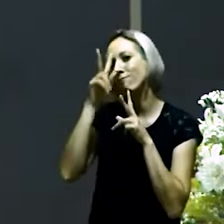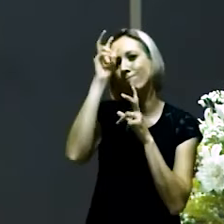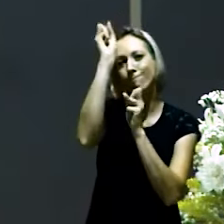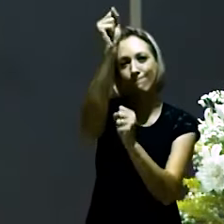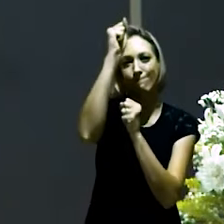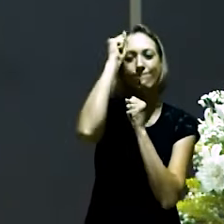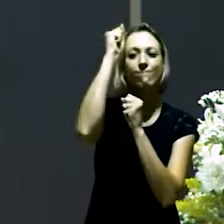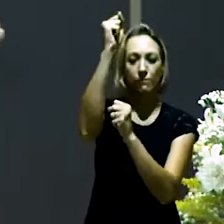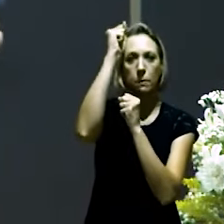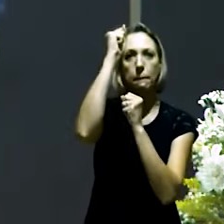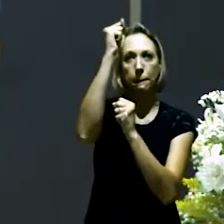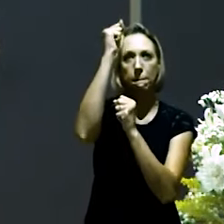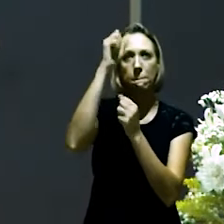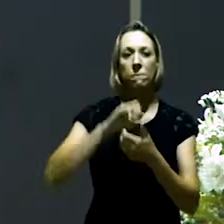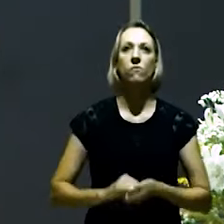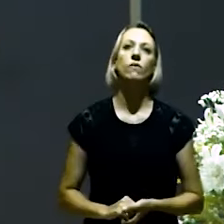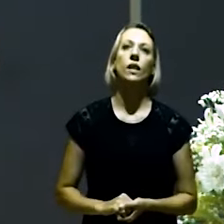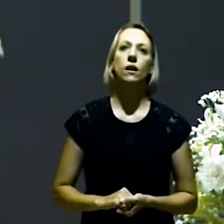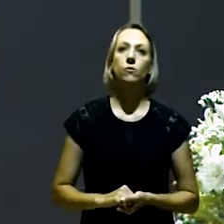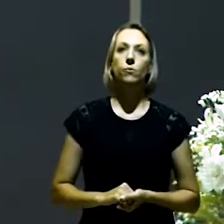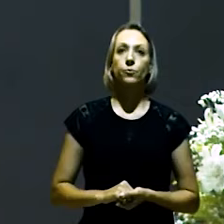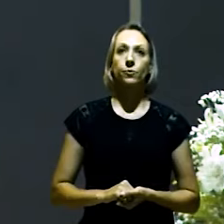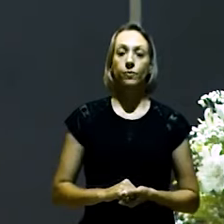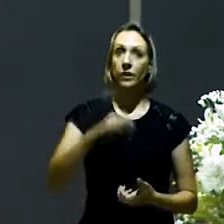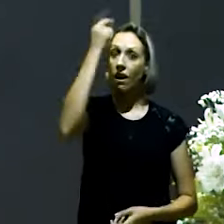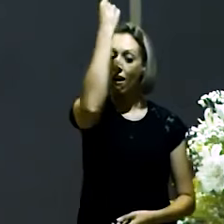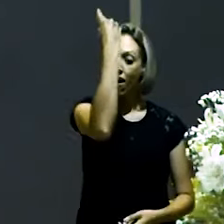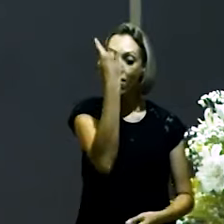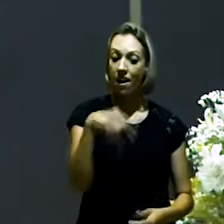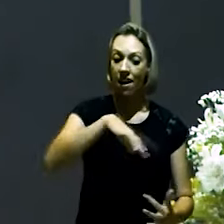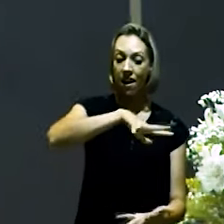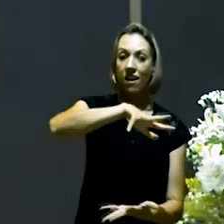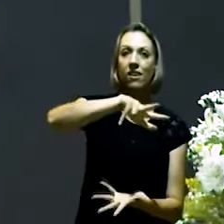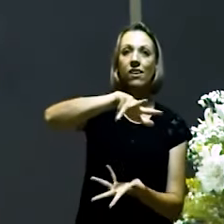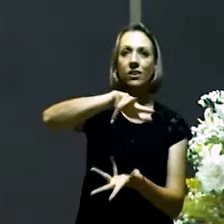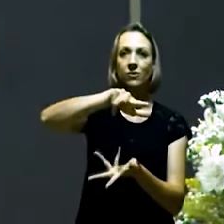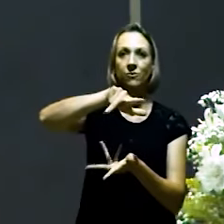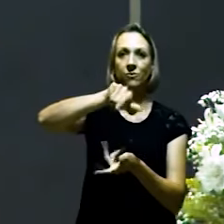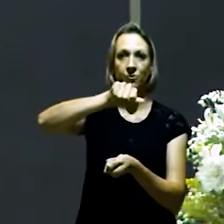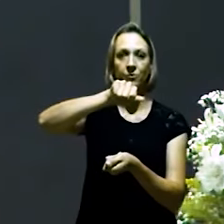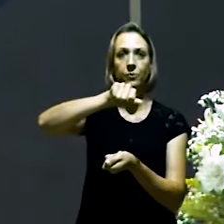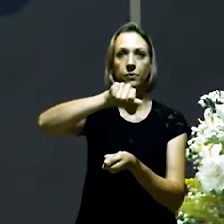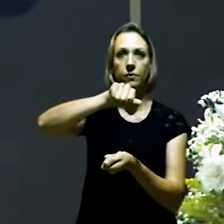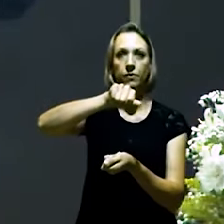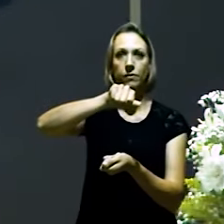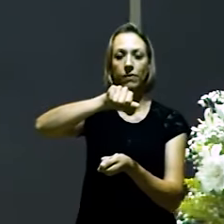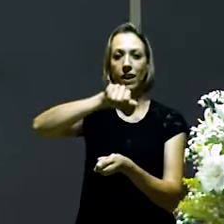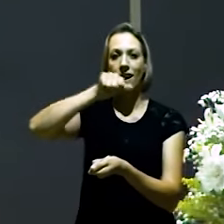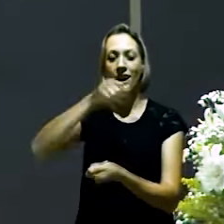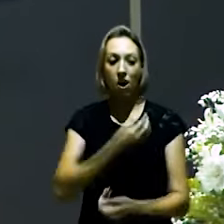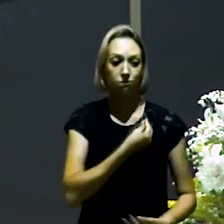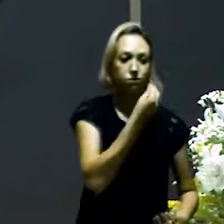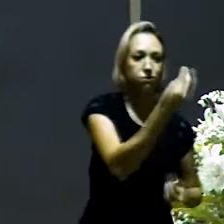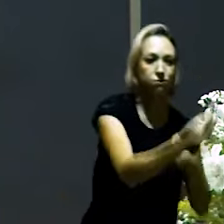Ele entrou na nossa realidade. E Paulo diz que através dele Deus nos deu vida. Como